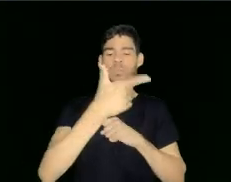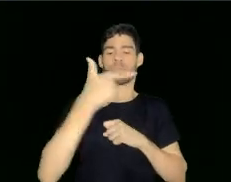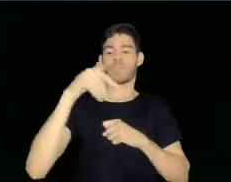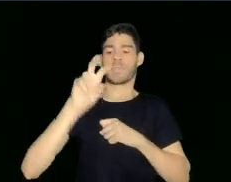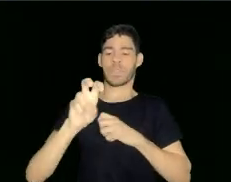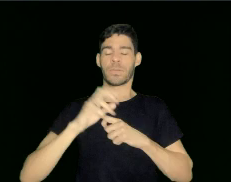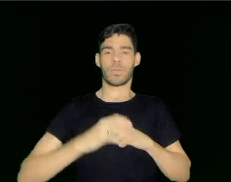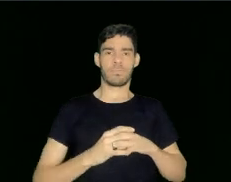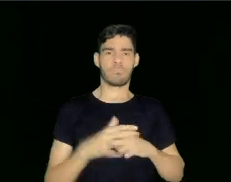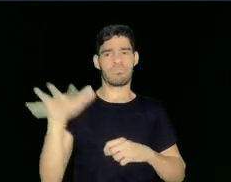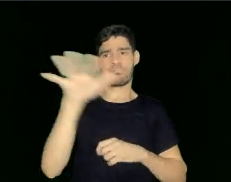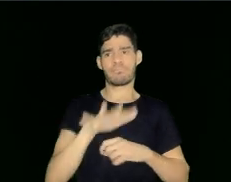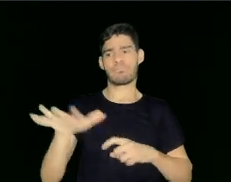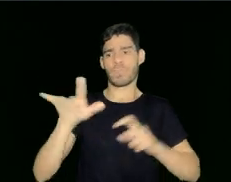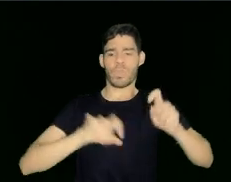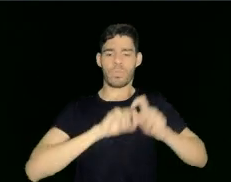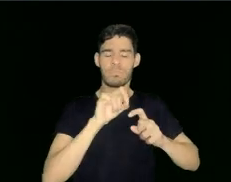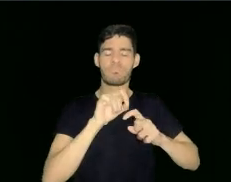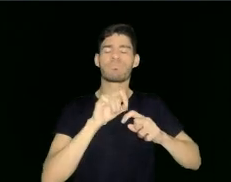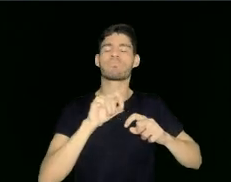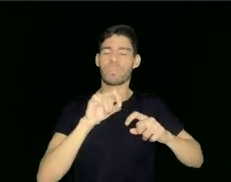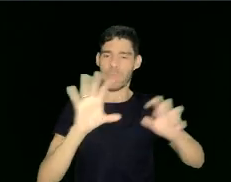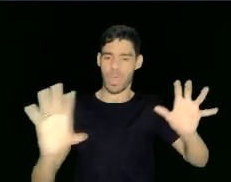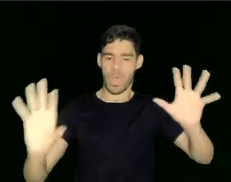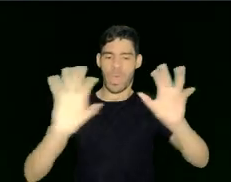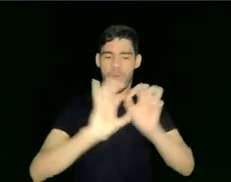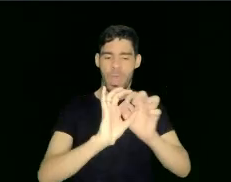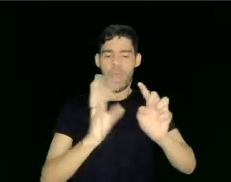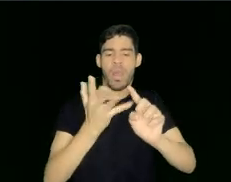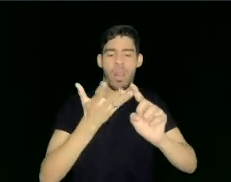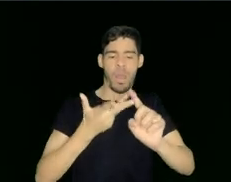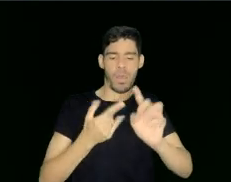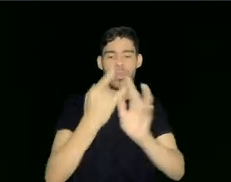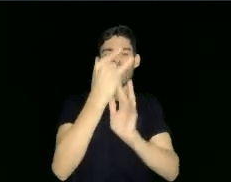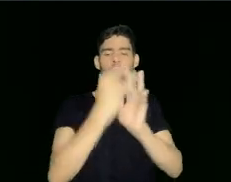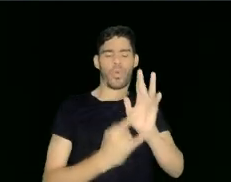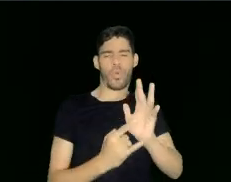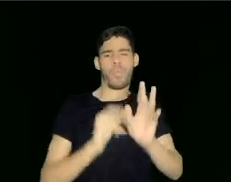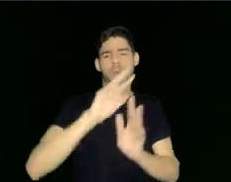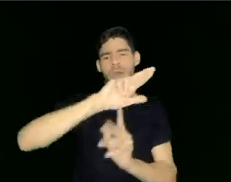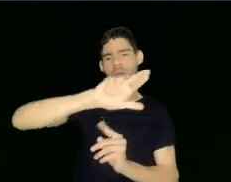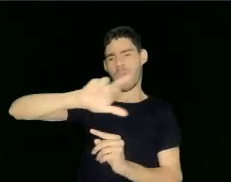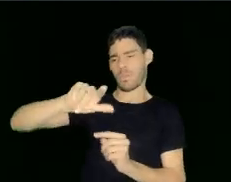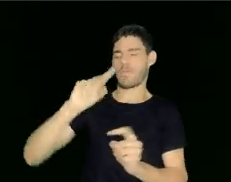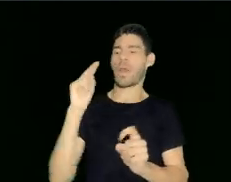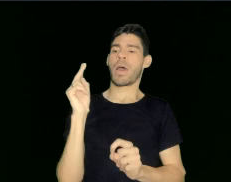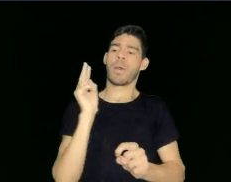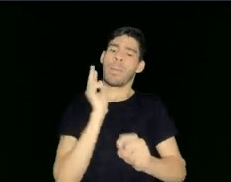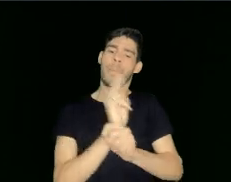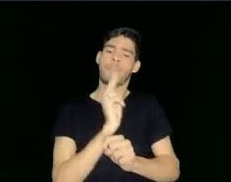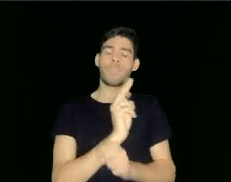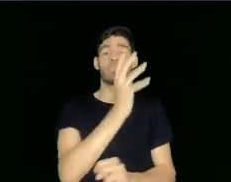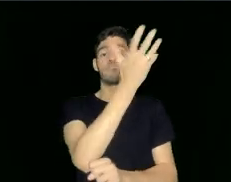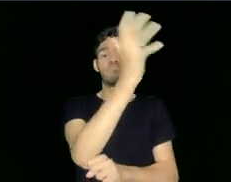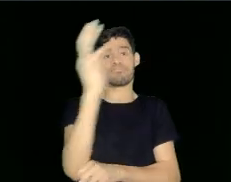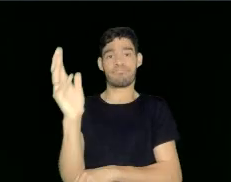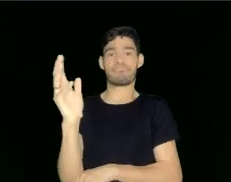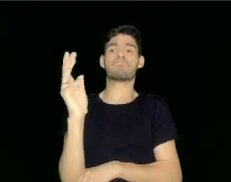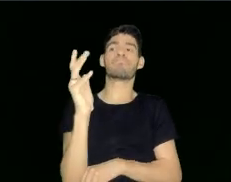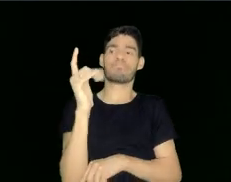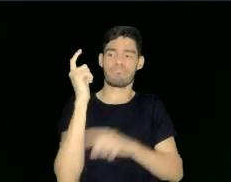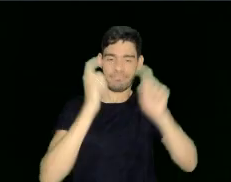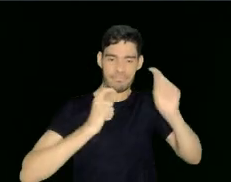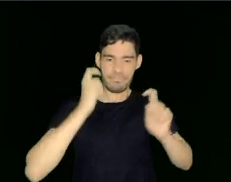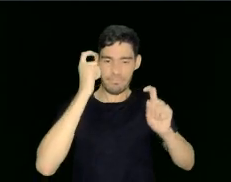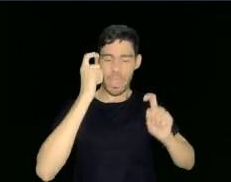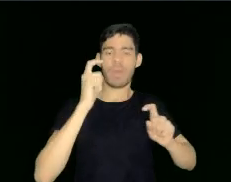pela Constituição Federal no artigo 225, e no âmbito infraconstitucional há inúmeros diplomas legislativos que